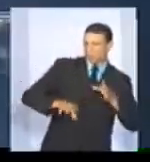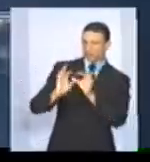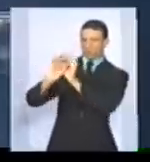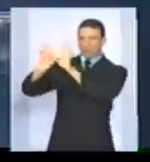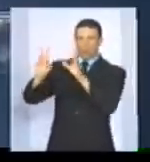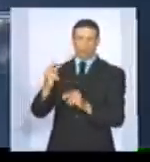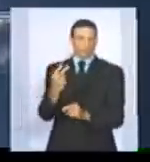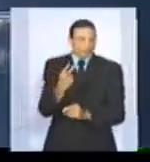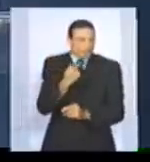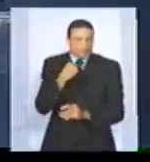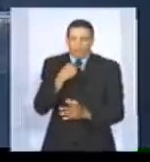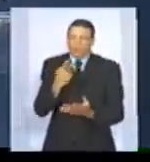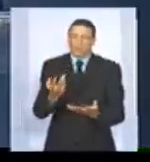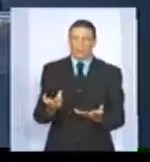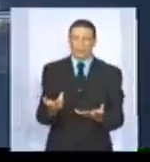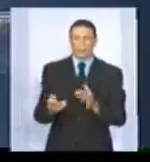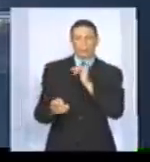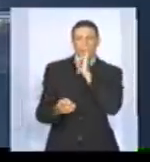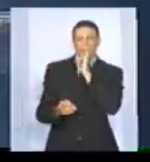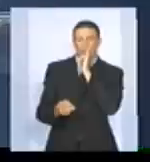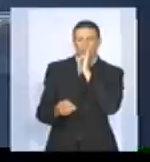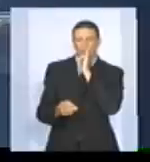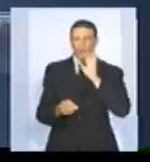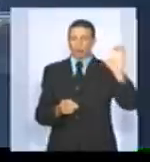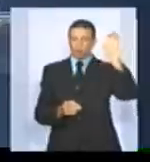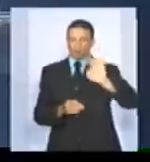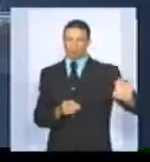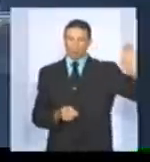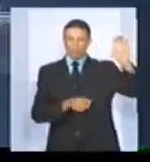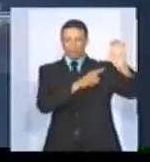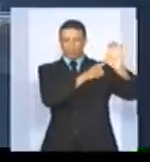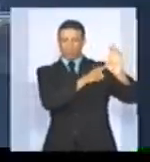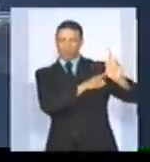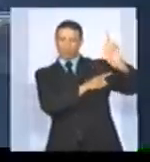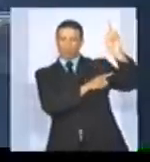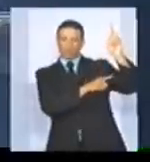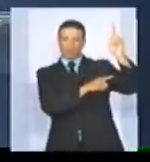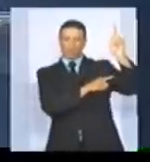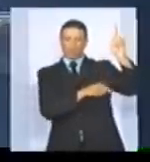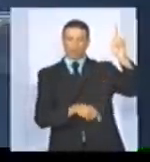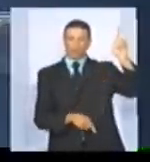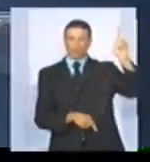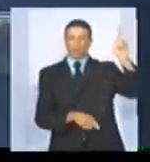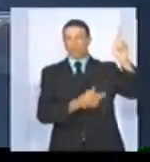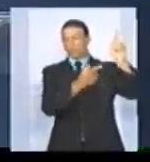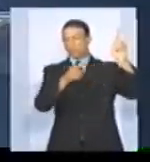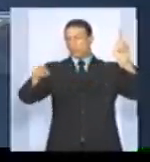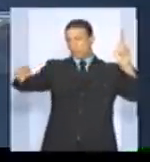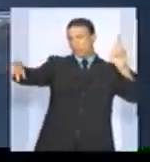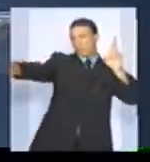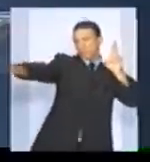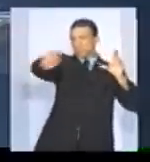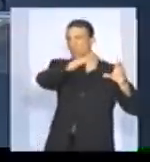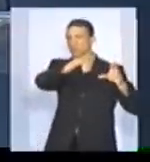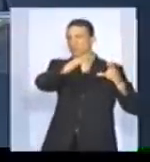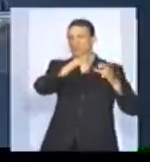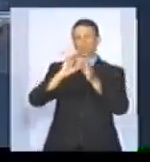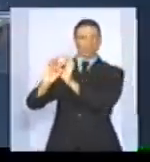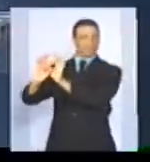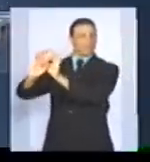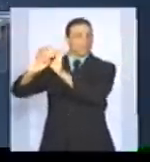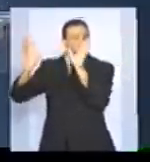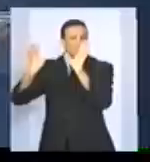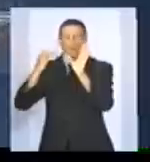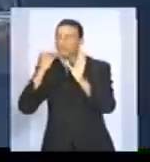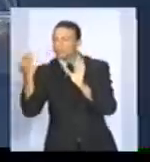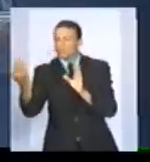consumidor. Desta forma, o Estado assume o controle remoto, isso aqui, e retira do consumidor a liberdade de